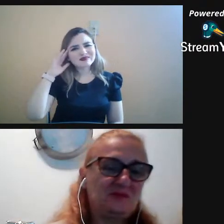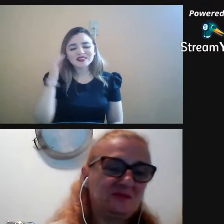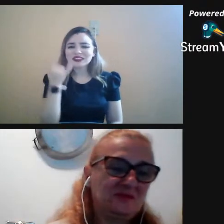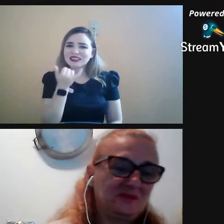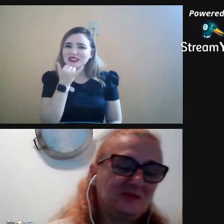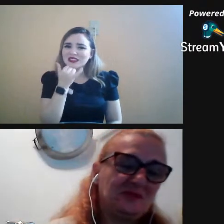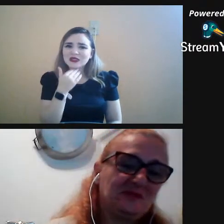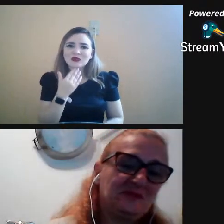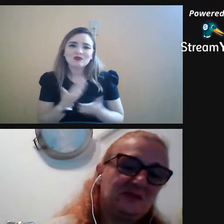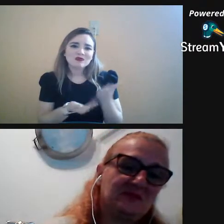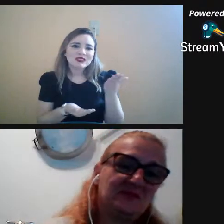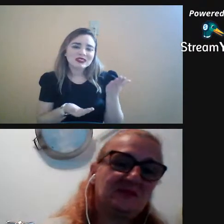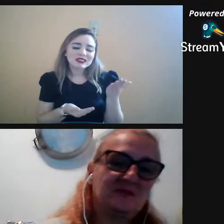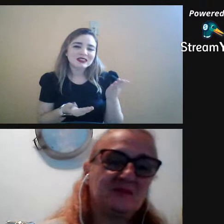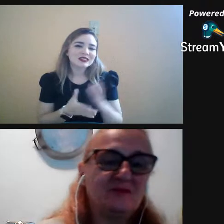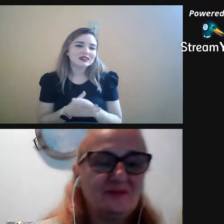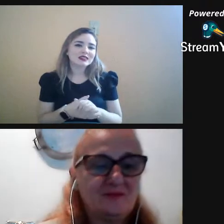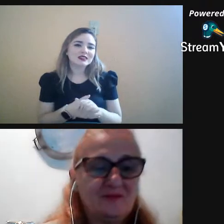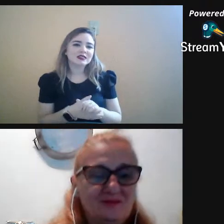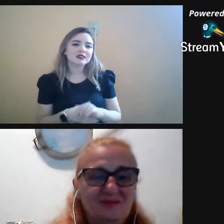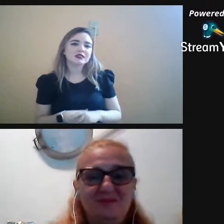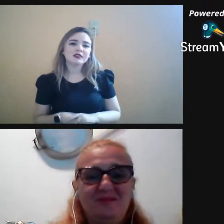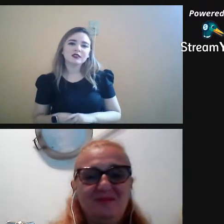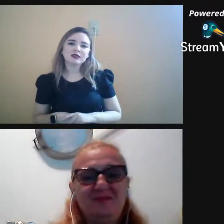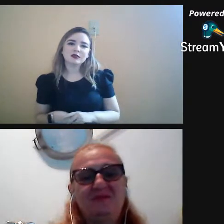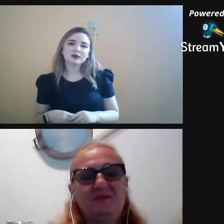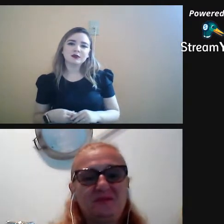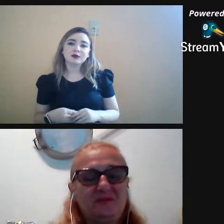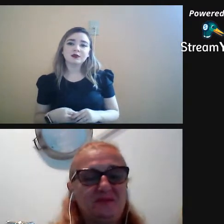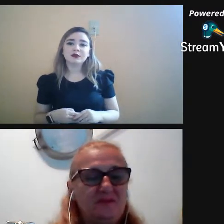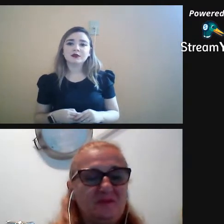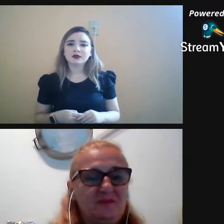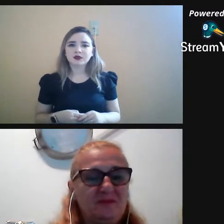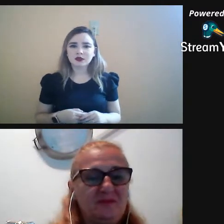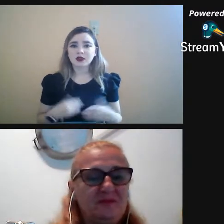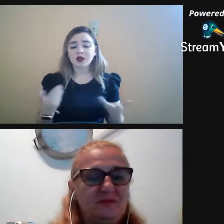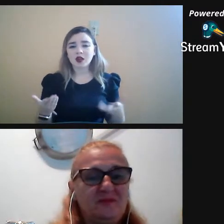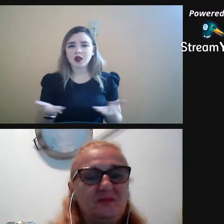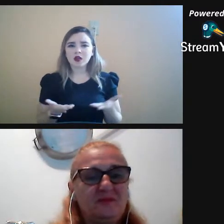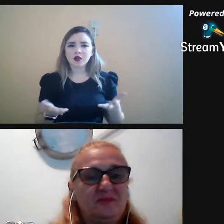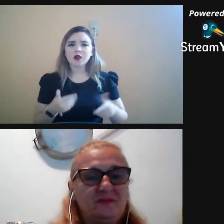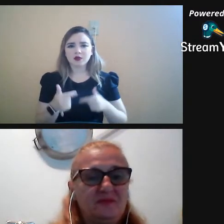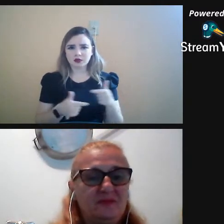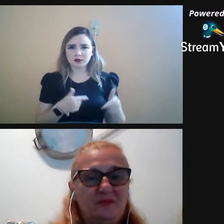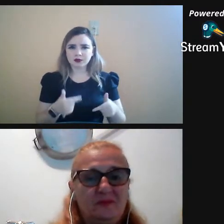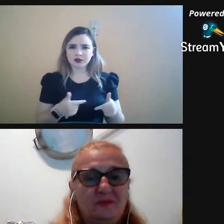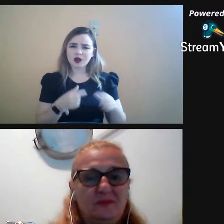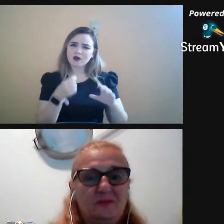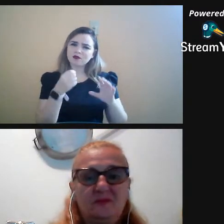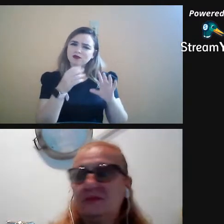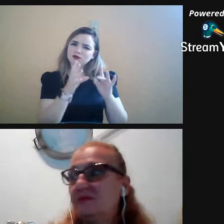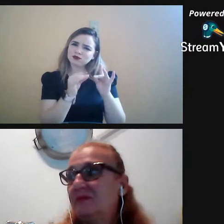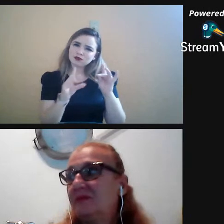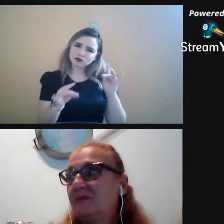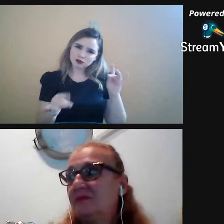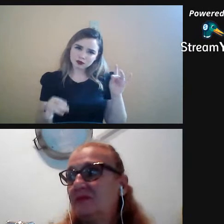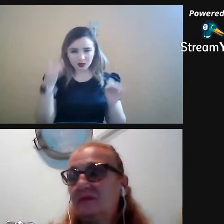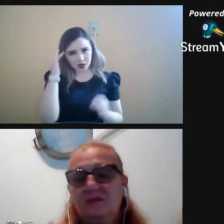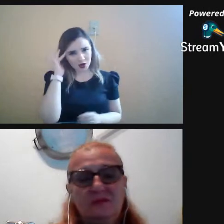que eu perdi aqui. Tá? Então, aí agora a gente vai trabalhar um pouquinho esses conceitos, porque eu acho que é